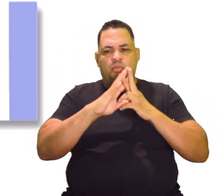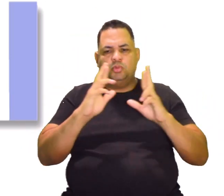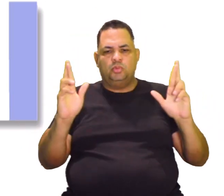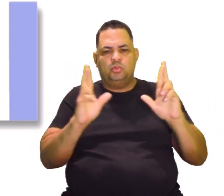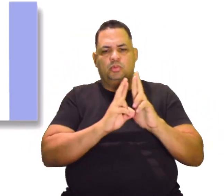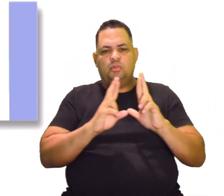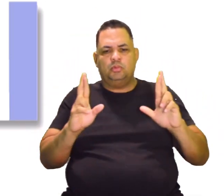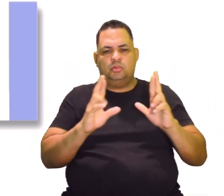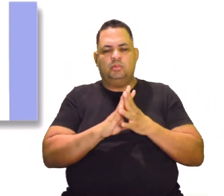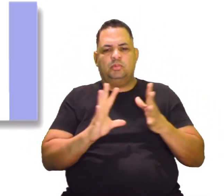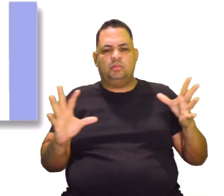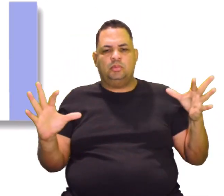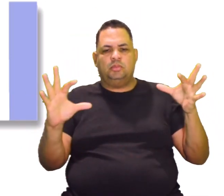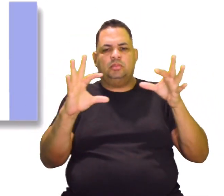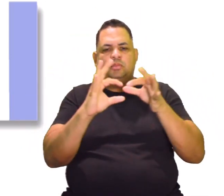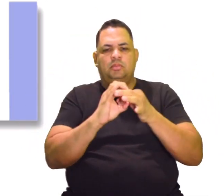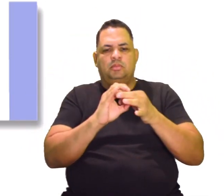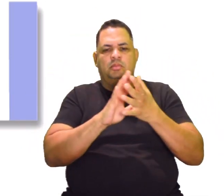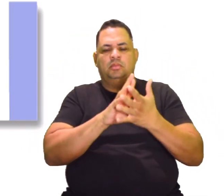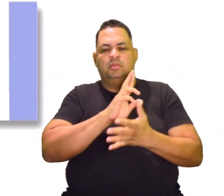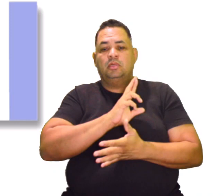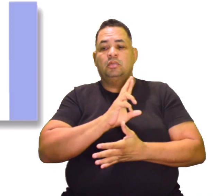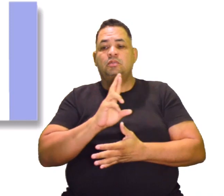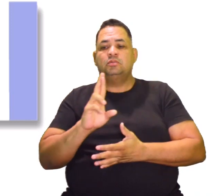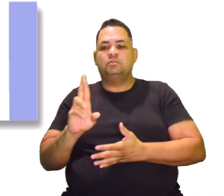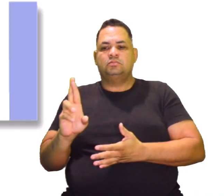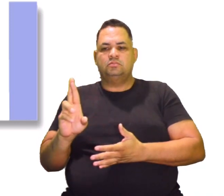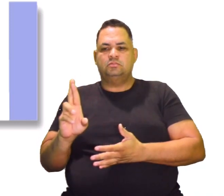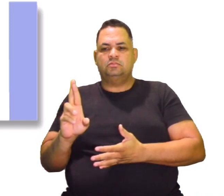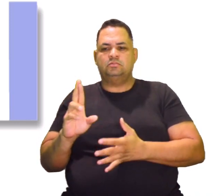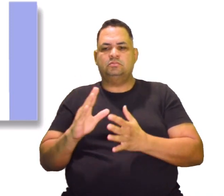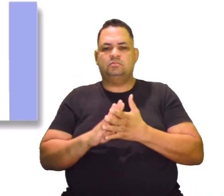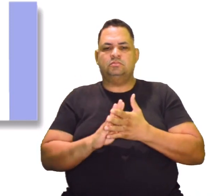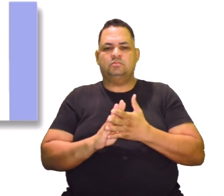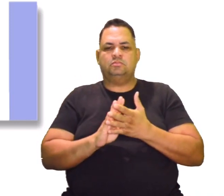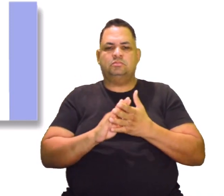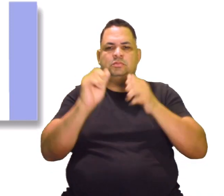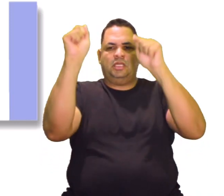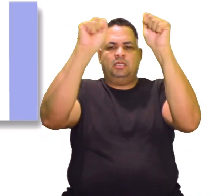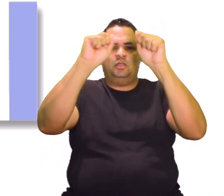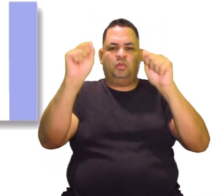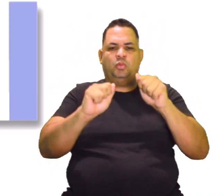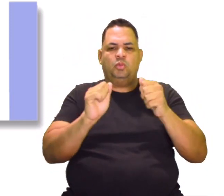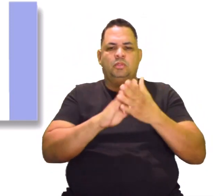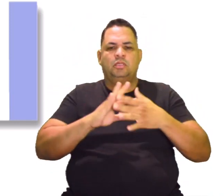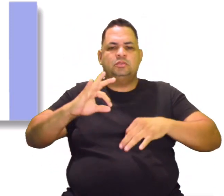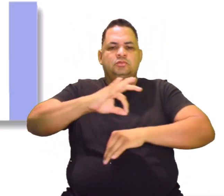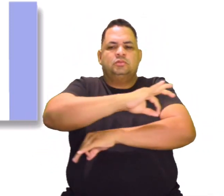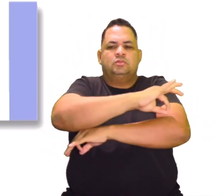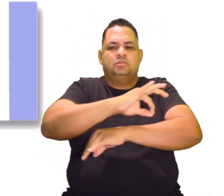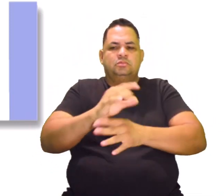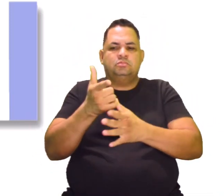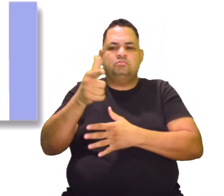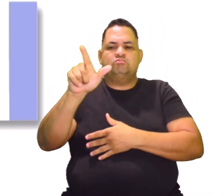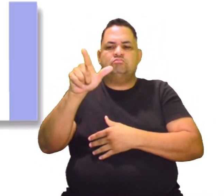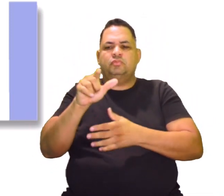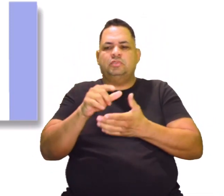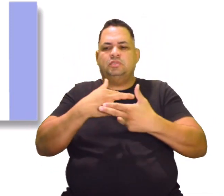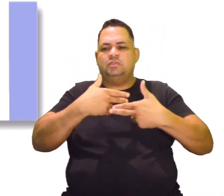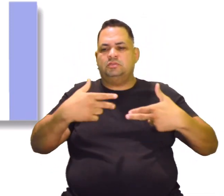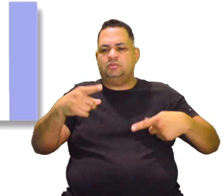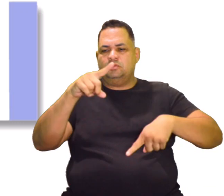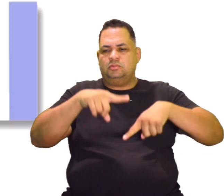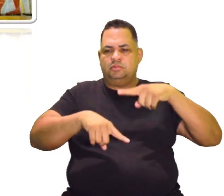então, ligada à religiosidade, né, nas esculturas, na arquitetura e nos demais objetos. Vocês vão